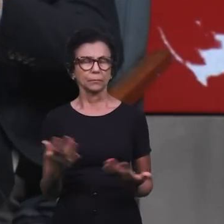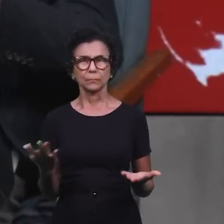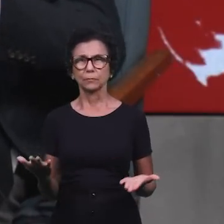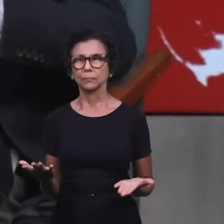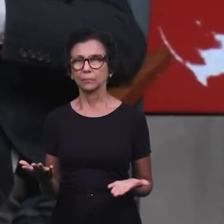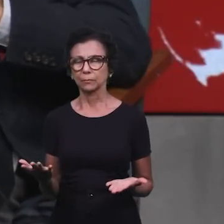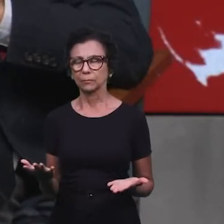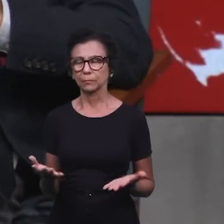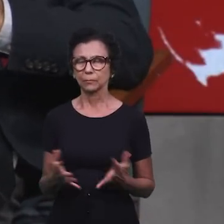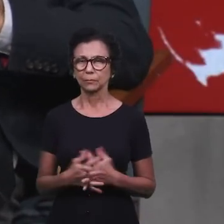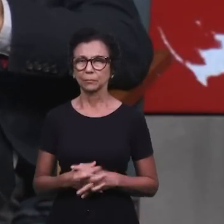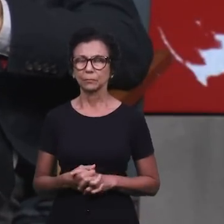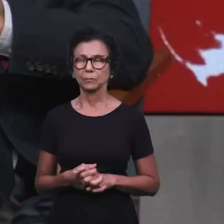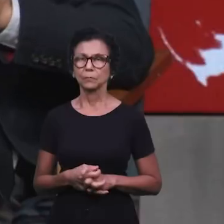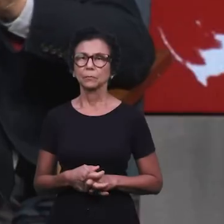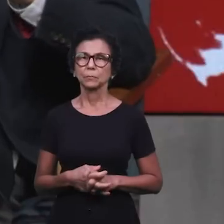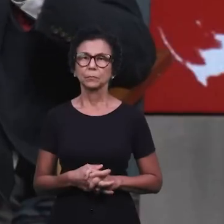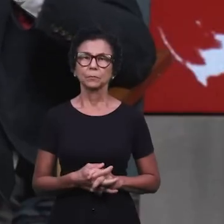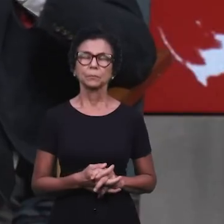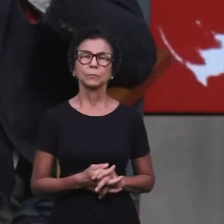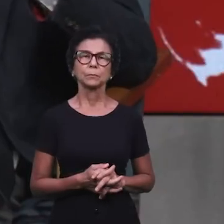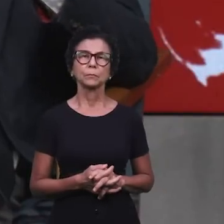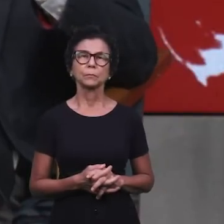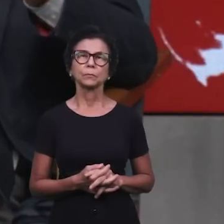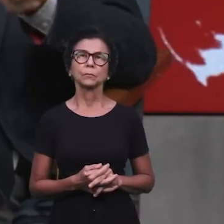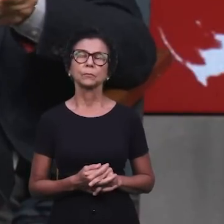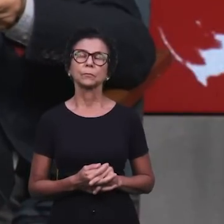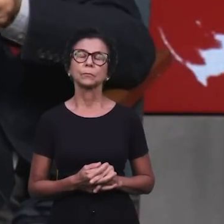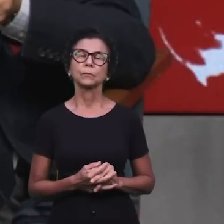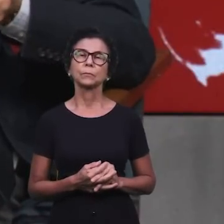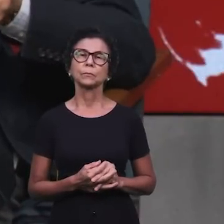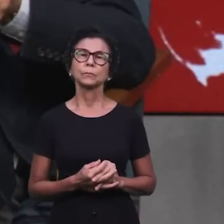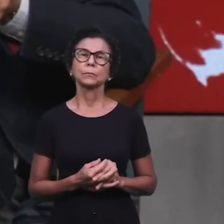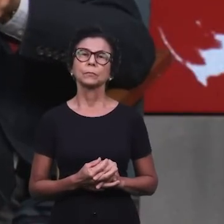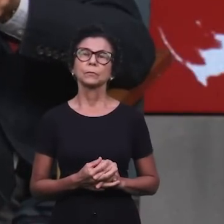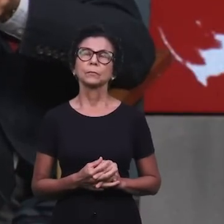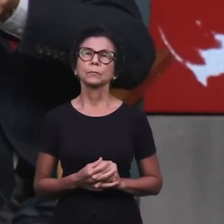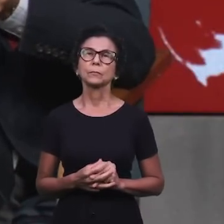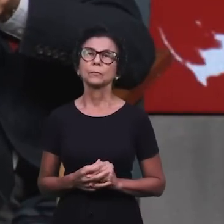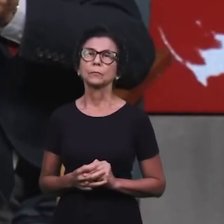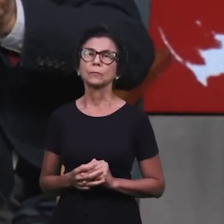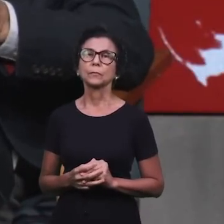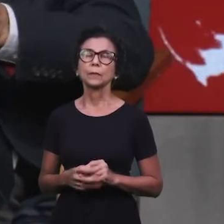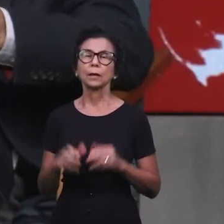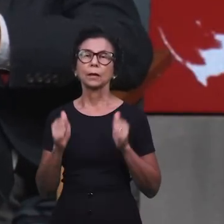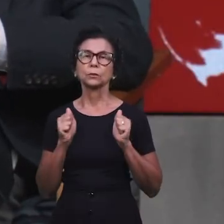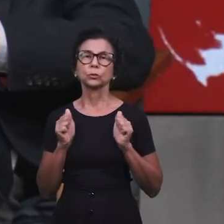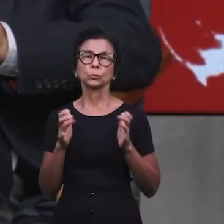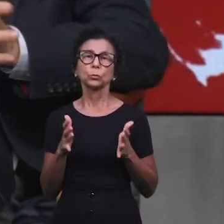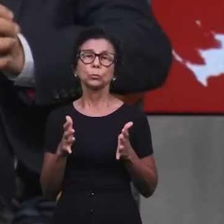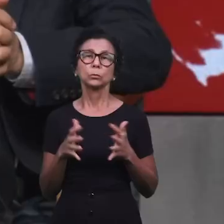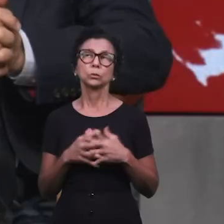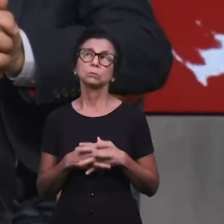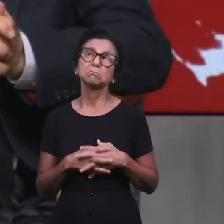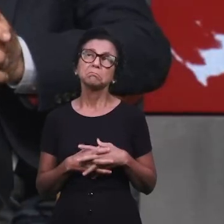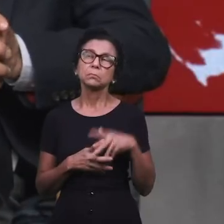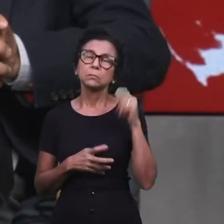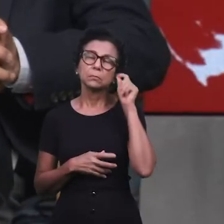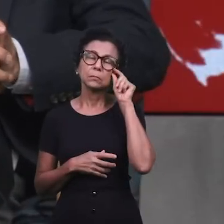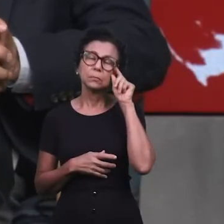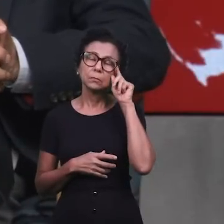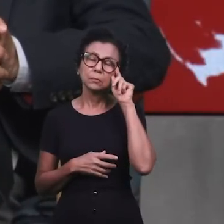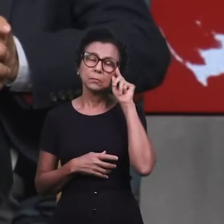esse momento e essa forma aí não está